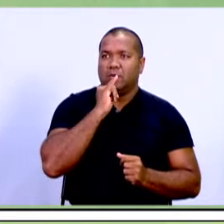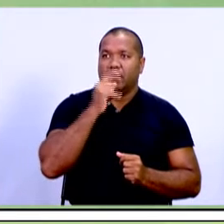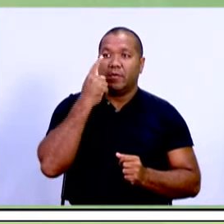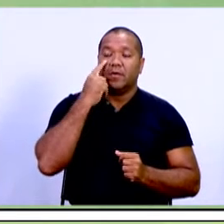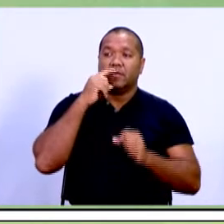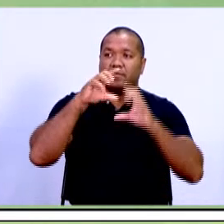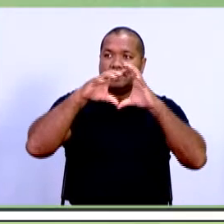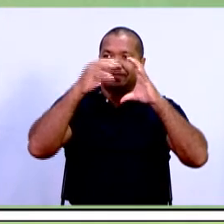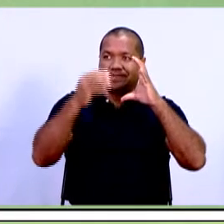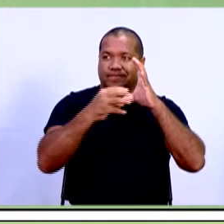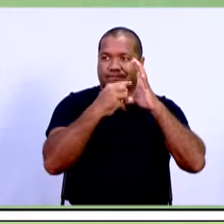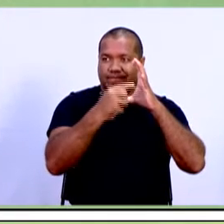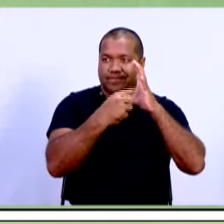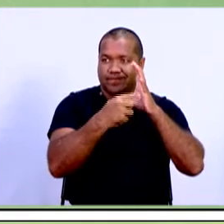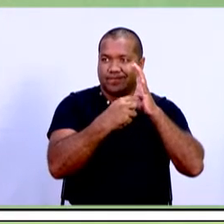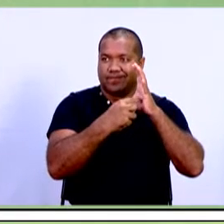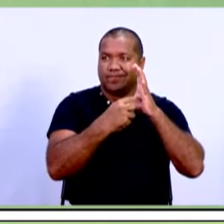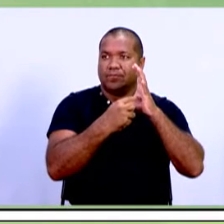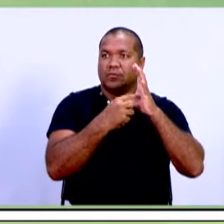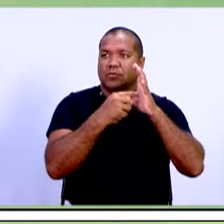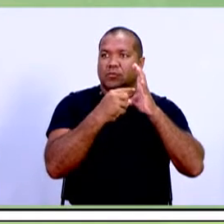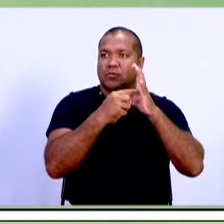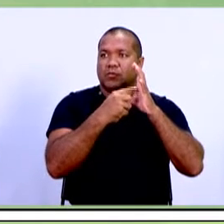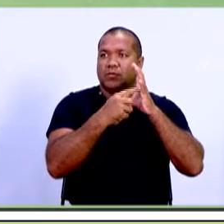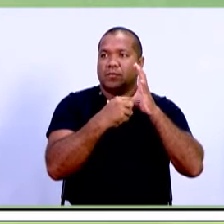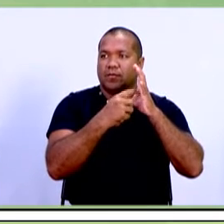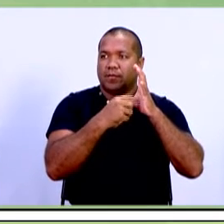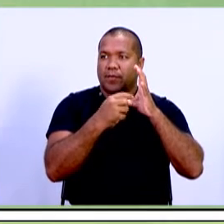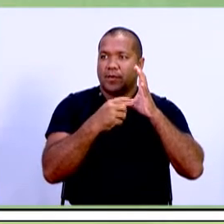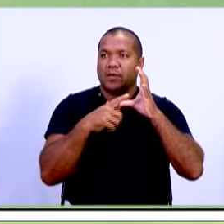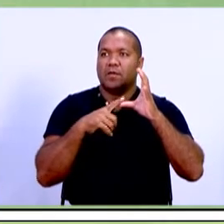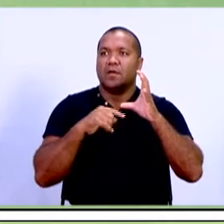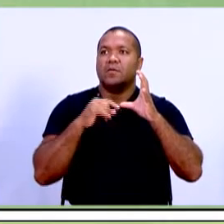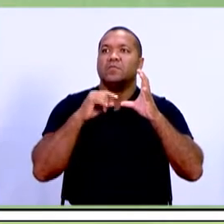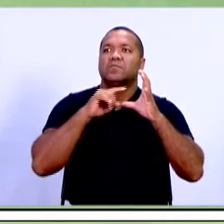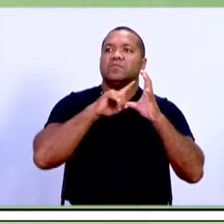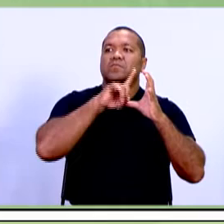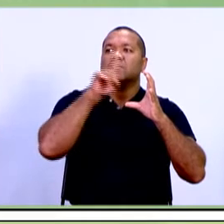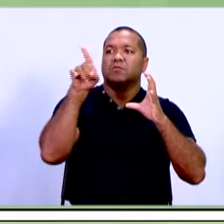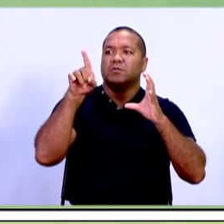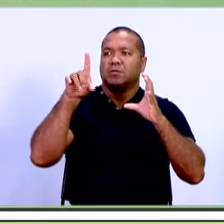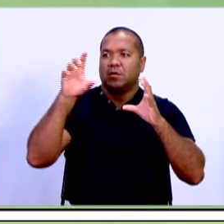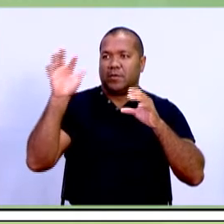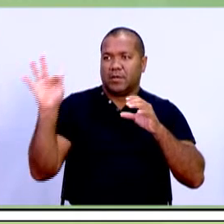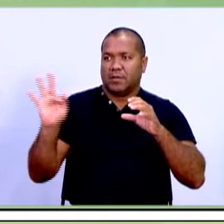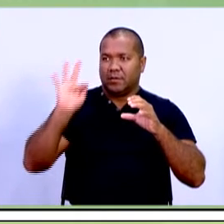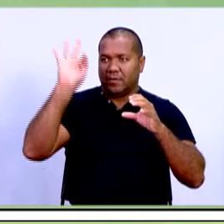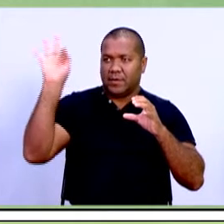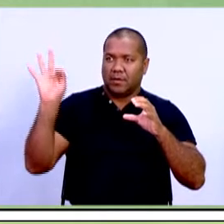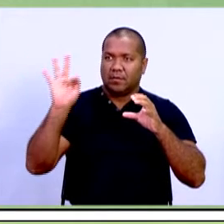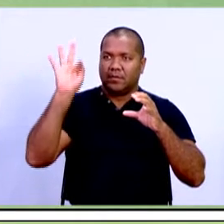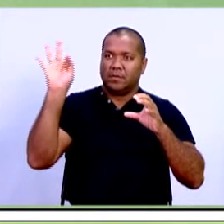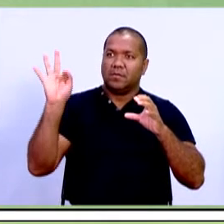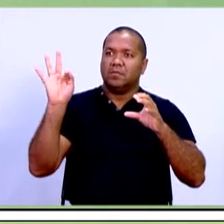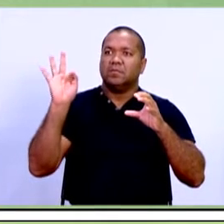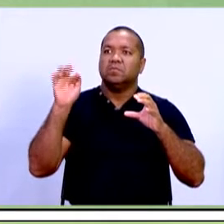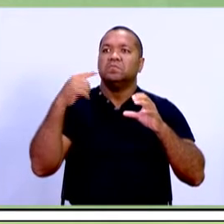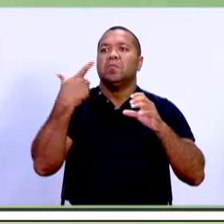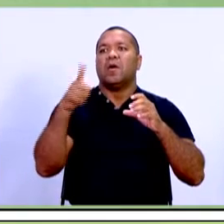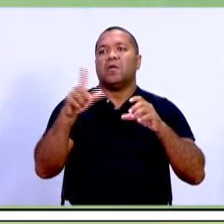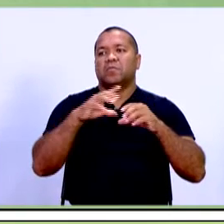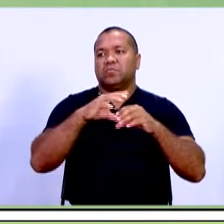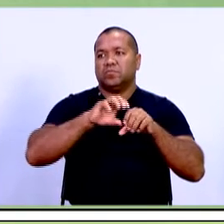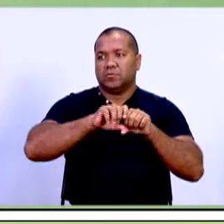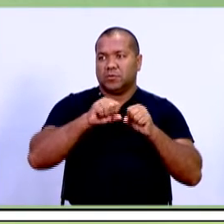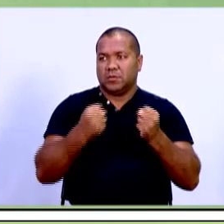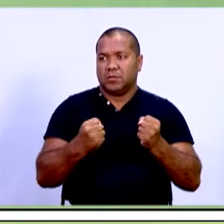centro, os sistemas que foram alvo da coleta dos dados, que são o sistema acadêmico, alguns sistemas que o